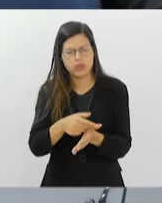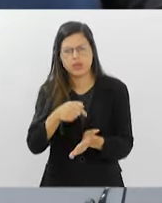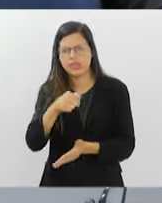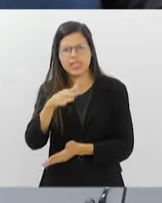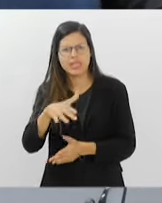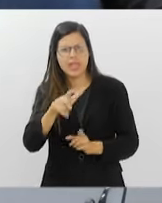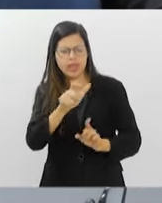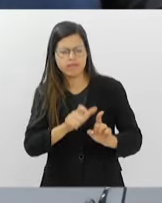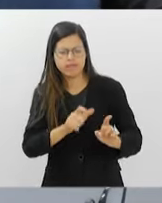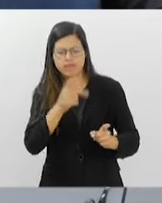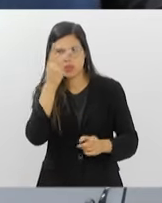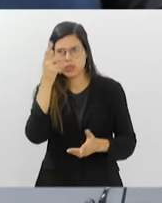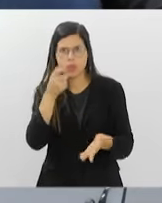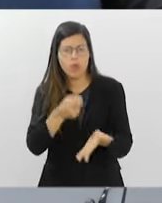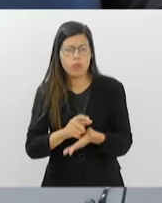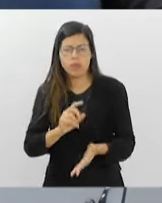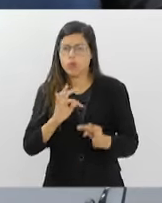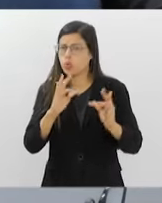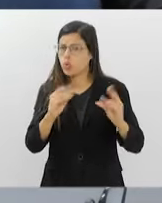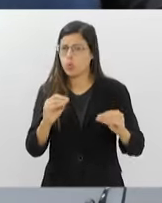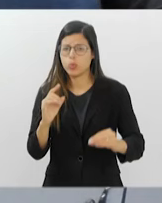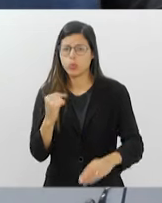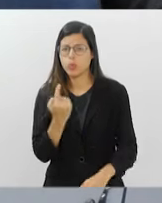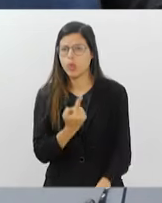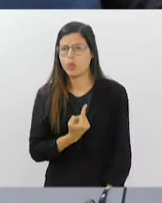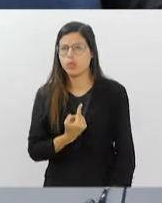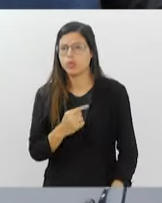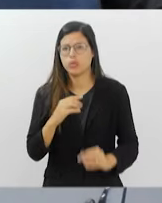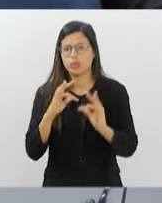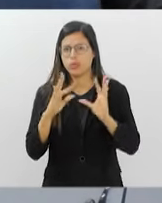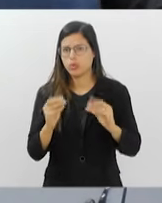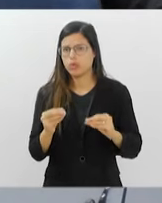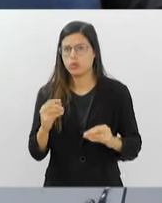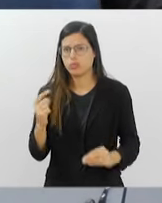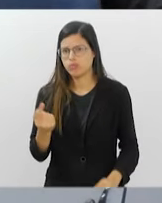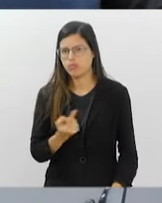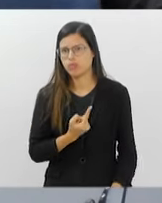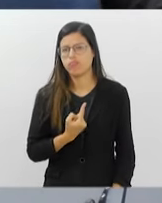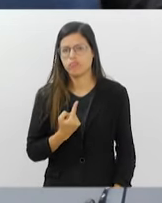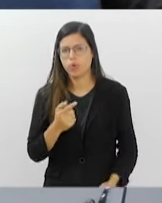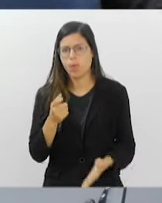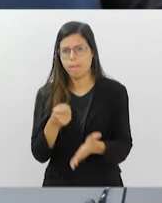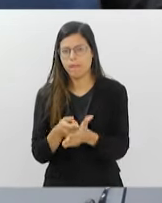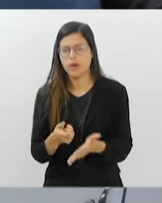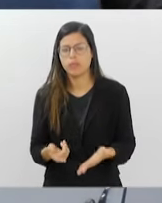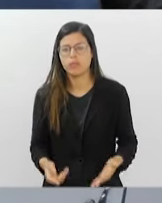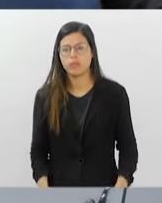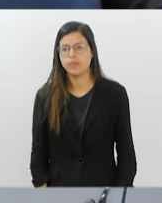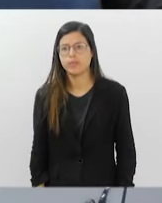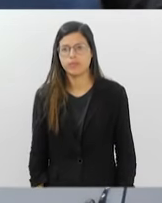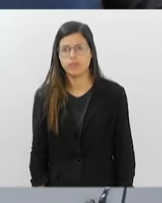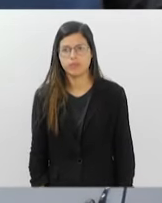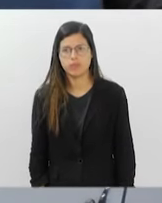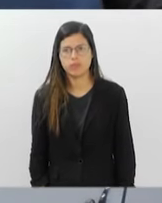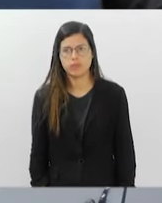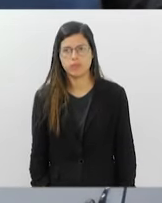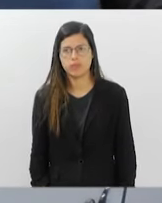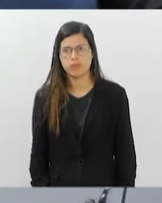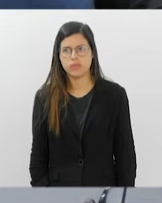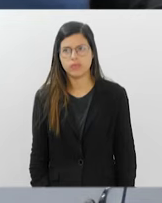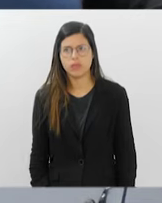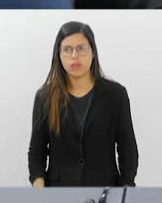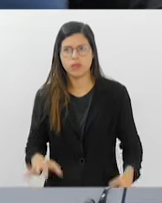consumidor todos nós todos nós somos consumidores No que diz respeito a